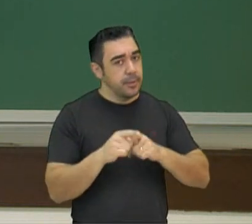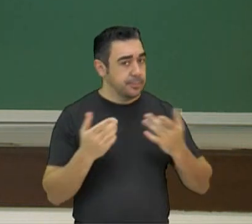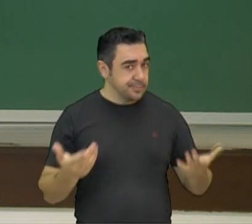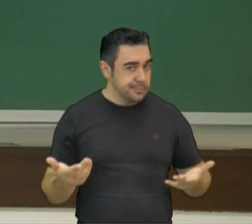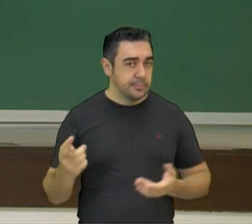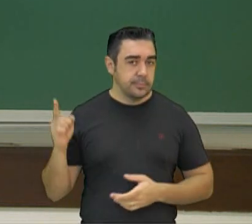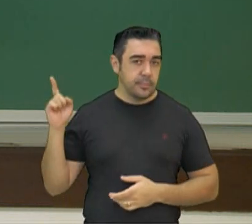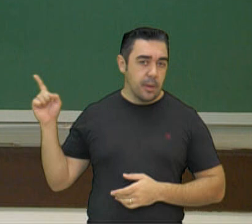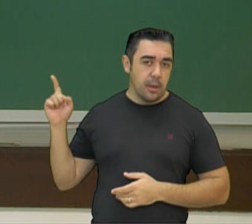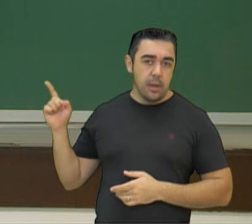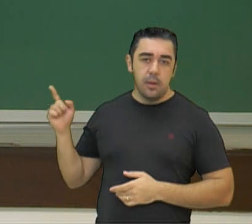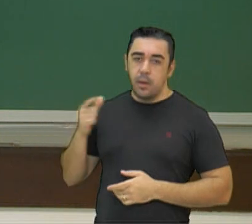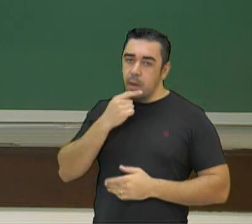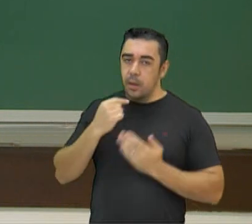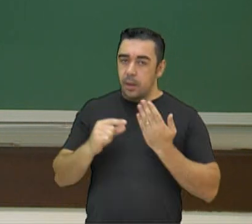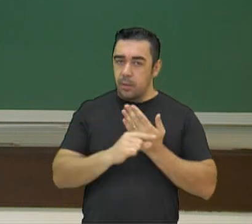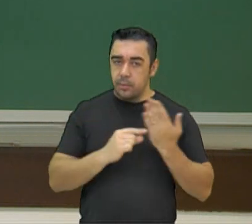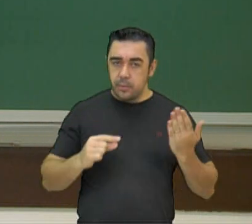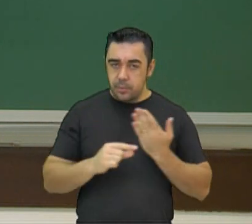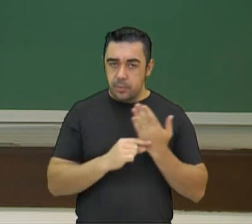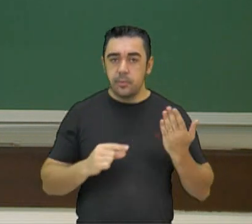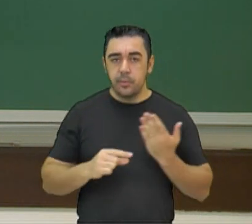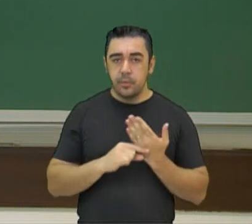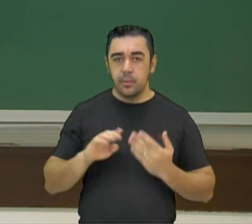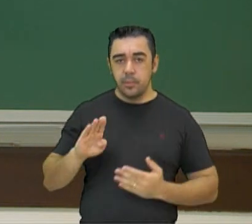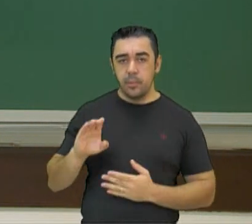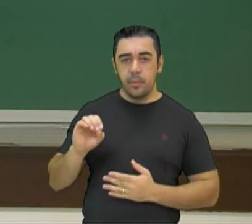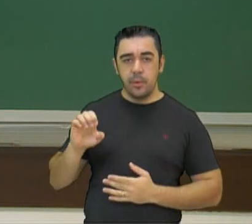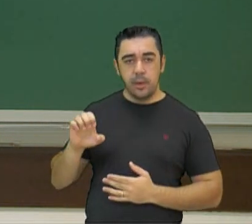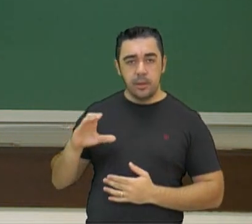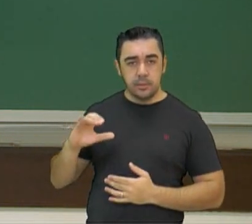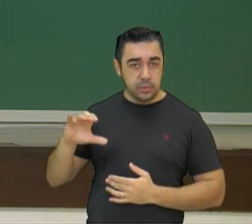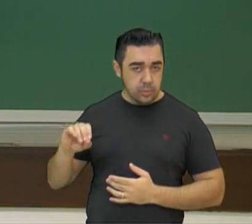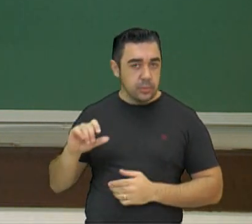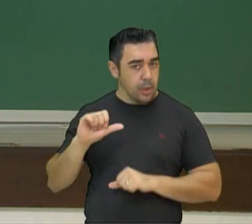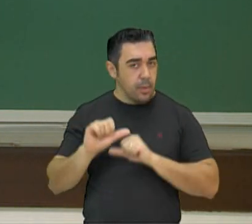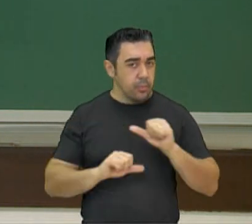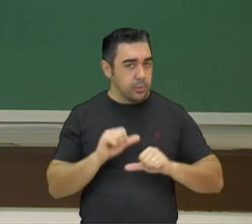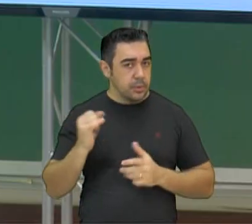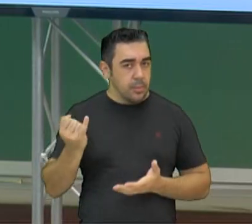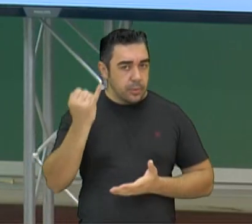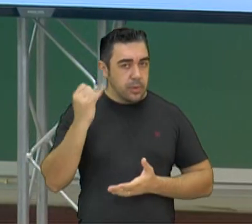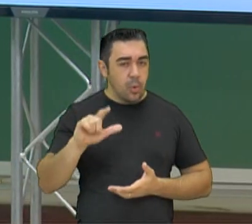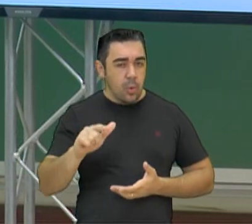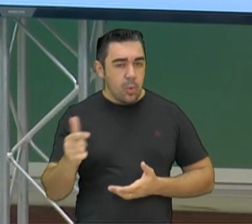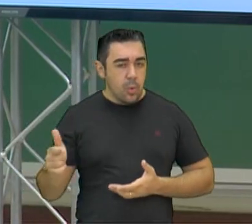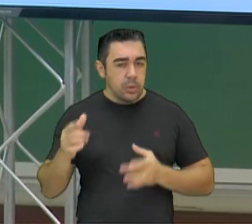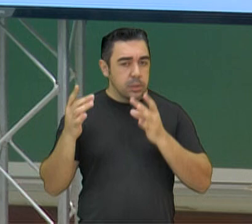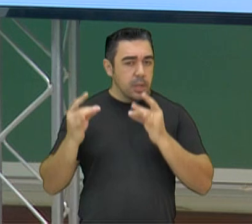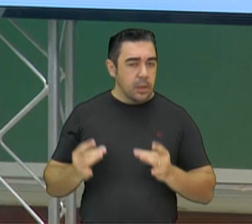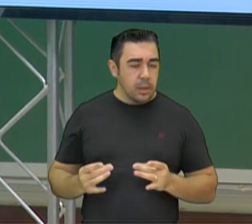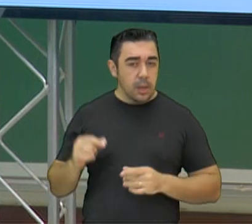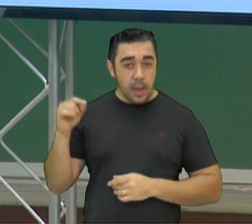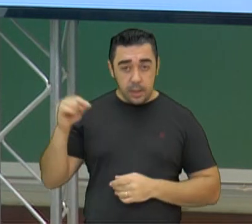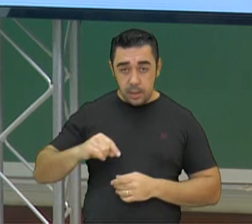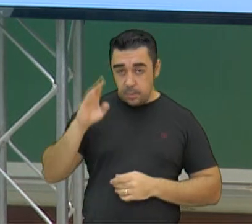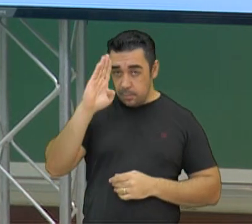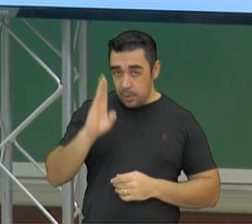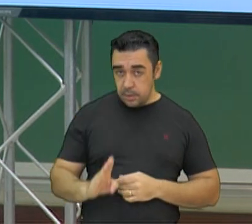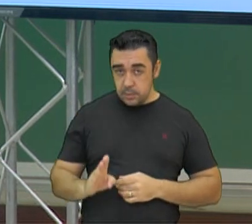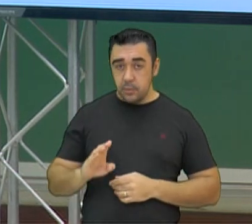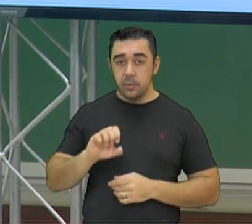esse Severino Boécio, há uma mudança importante. E outro detalhe, Severino aqui no Brasil é um